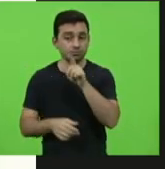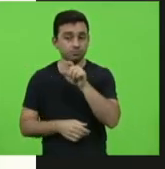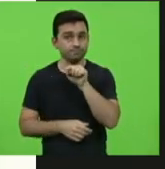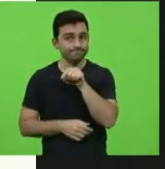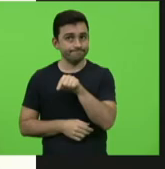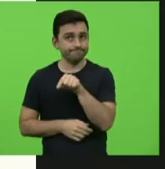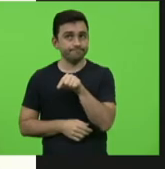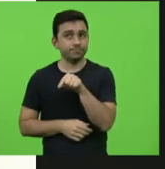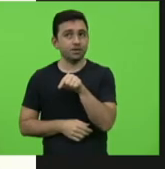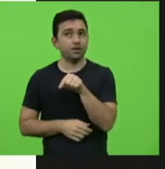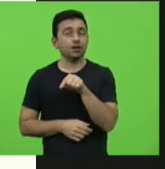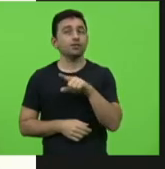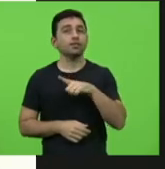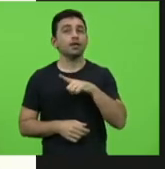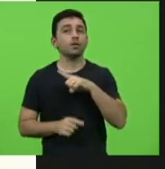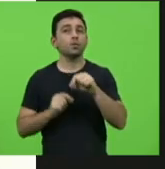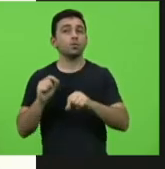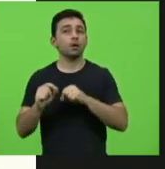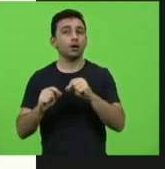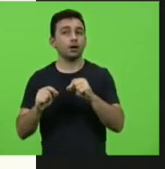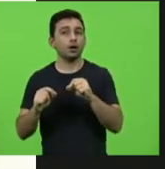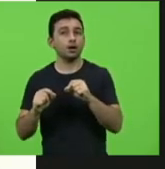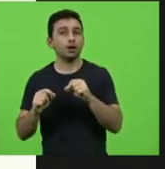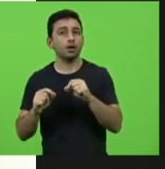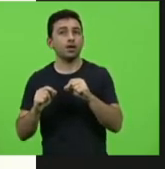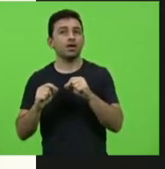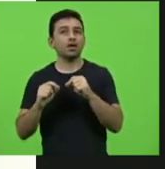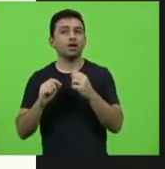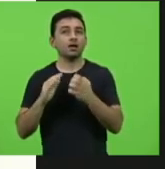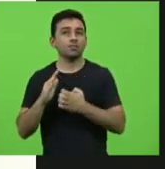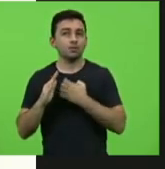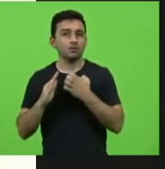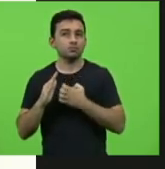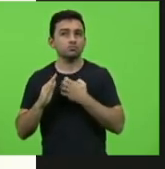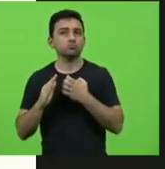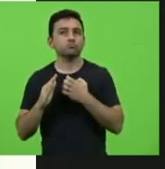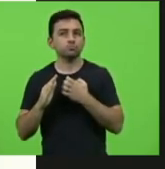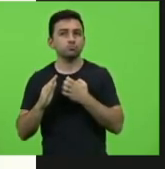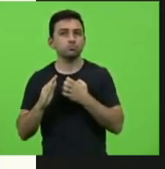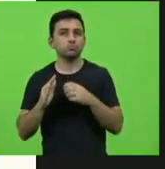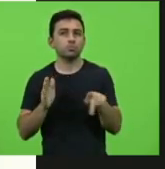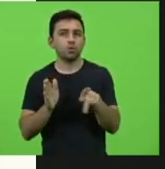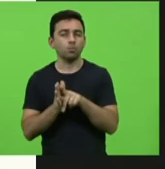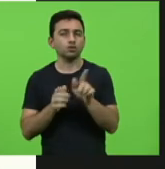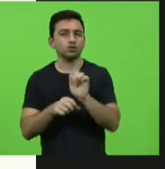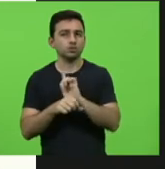é composta por uma empresa Insight Gestão e a